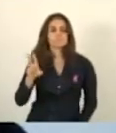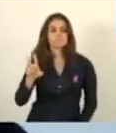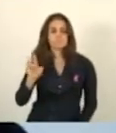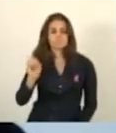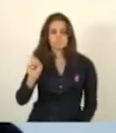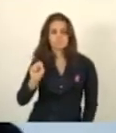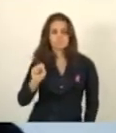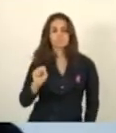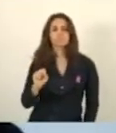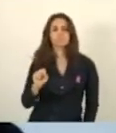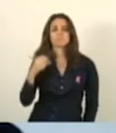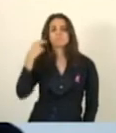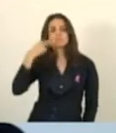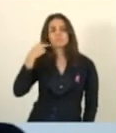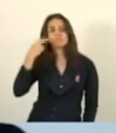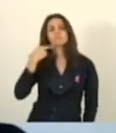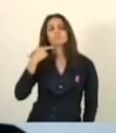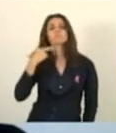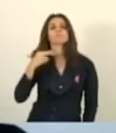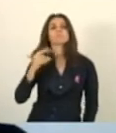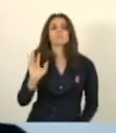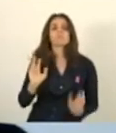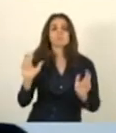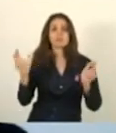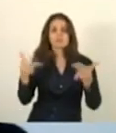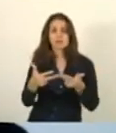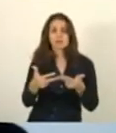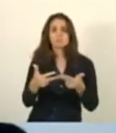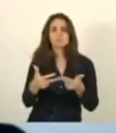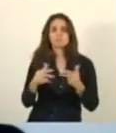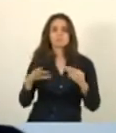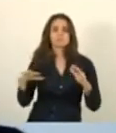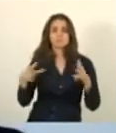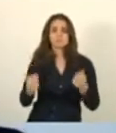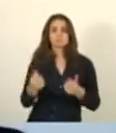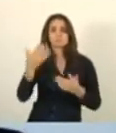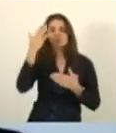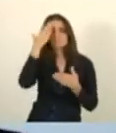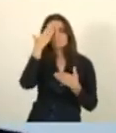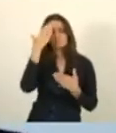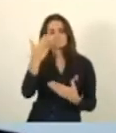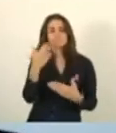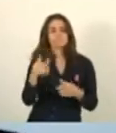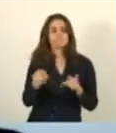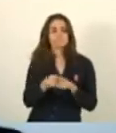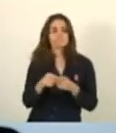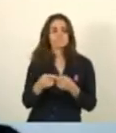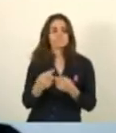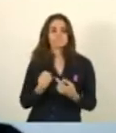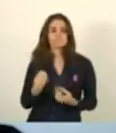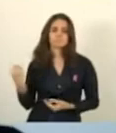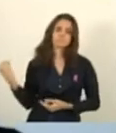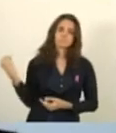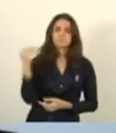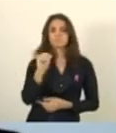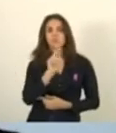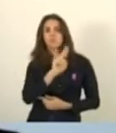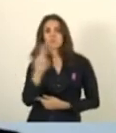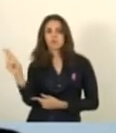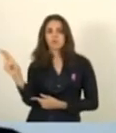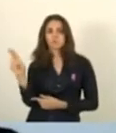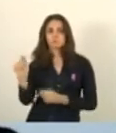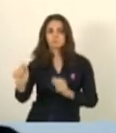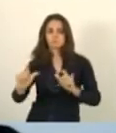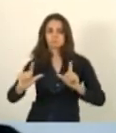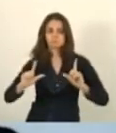vereador Brazinho, à Câmara de Vereadores toda, eu quero agradecer por ter aprovado o nosso nome para ser agraciado